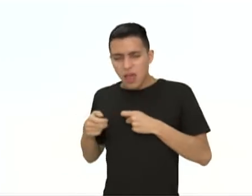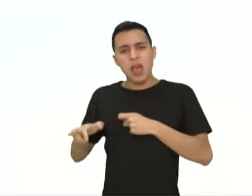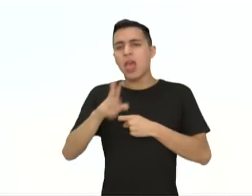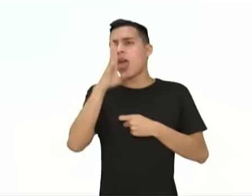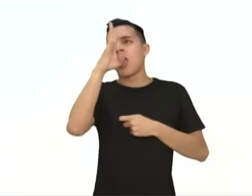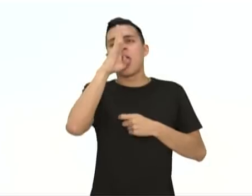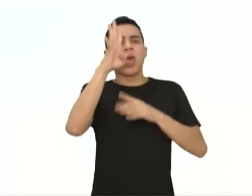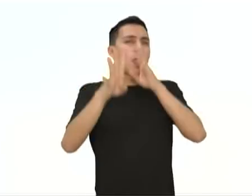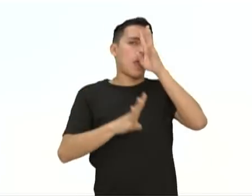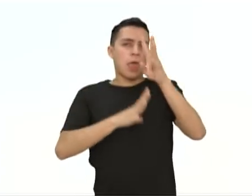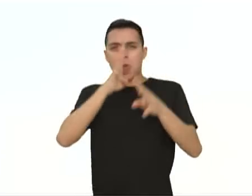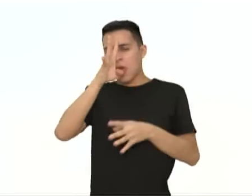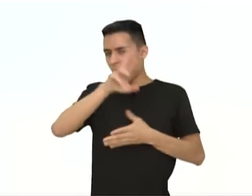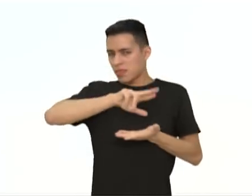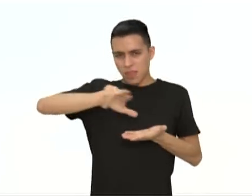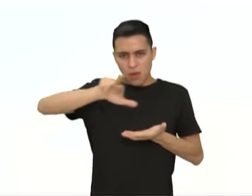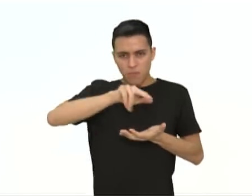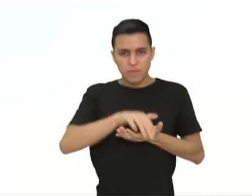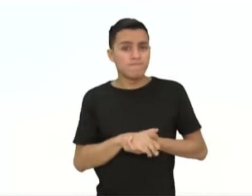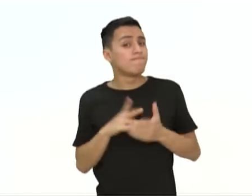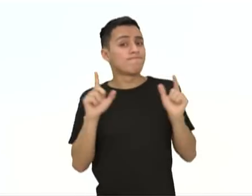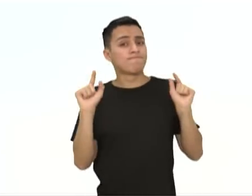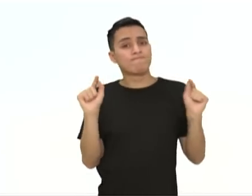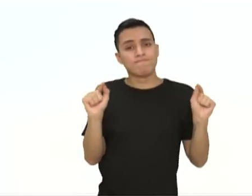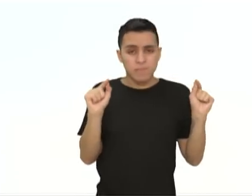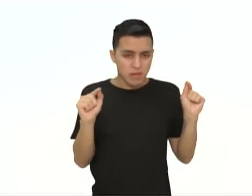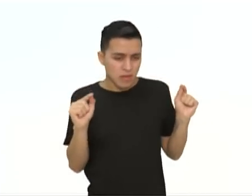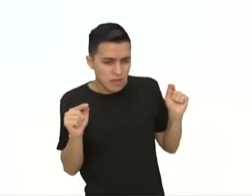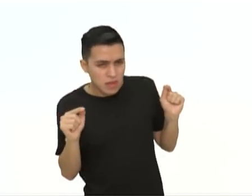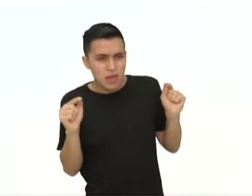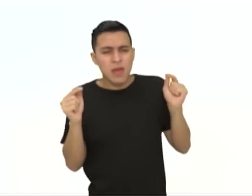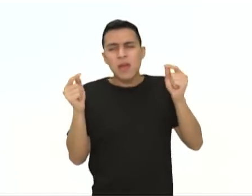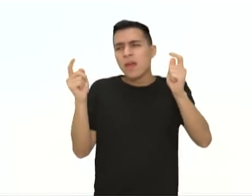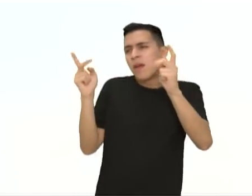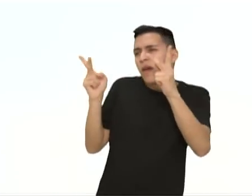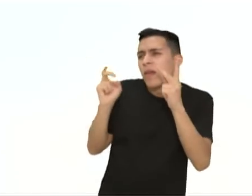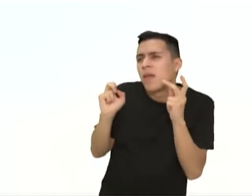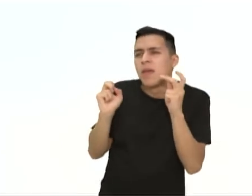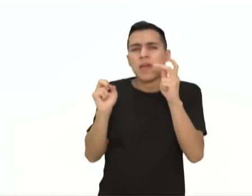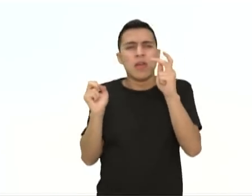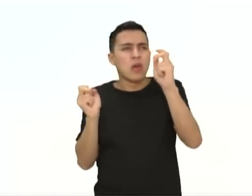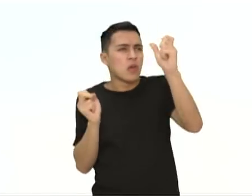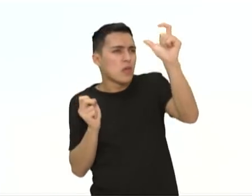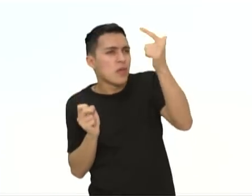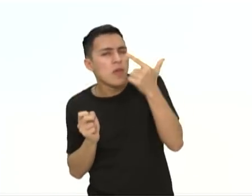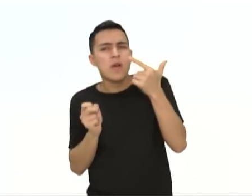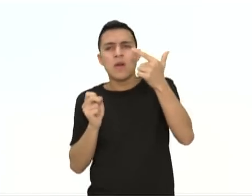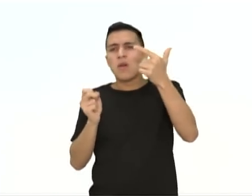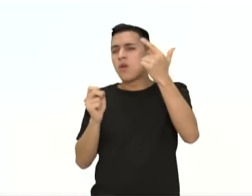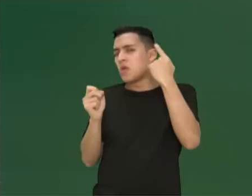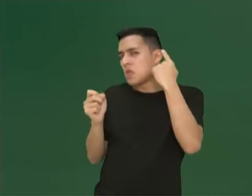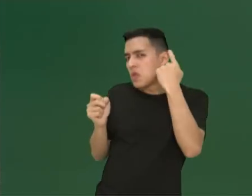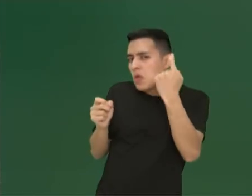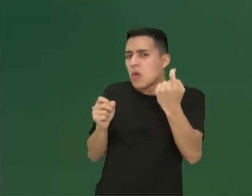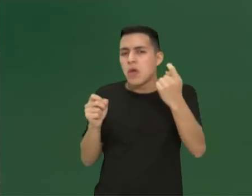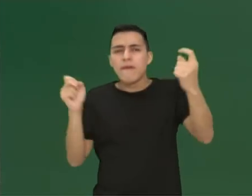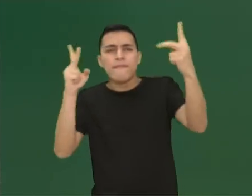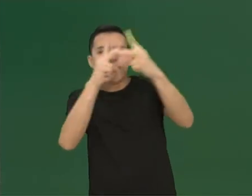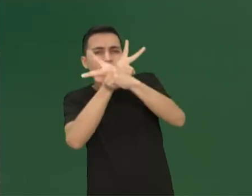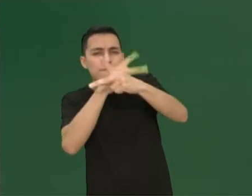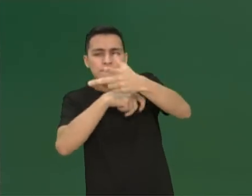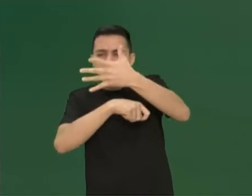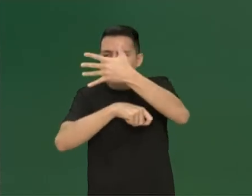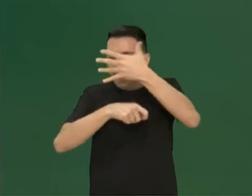é uma bagunça. Desde a percepção do estímulo, a luz do sol, o som, o